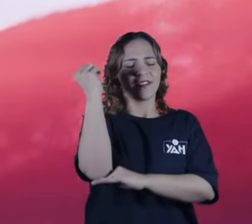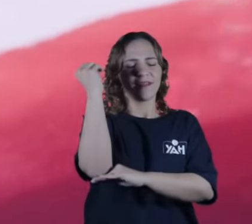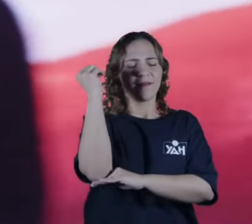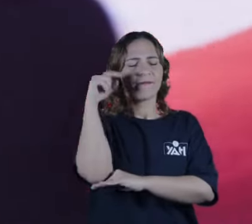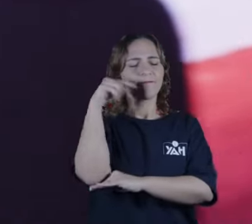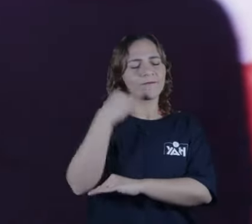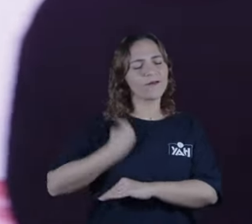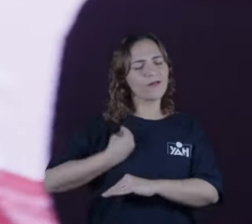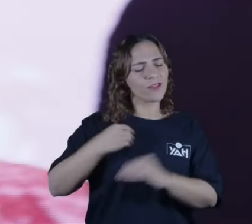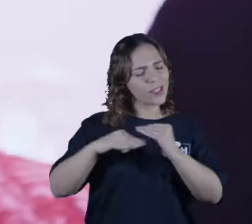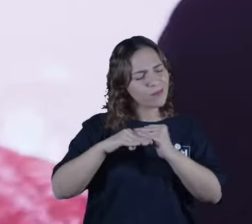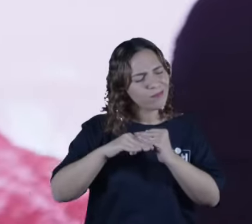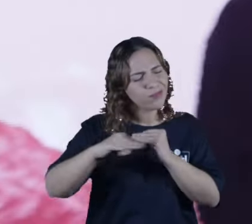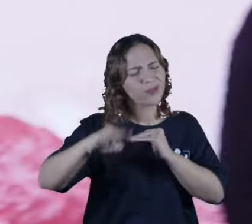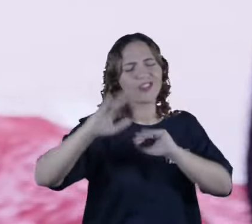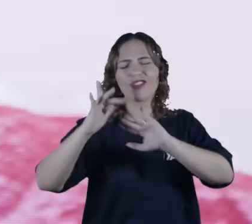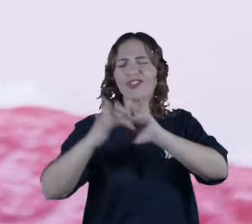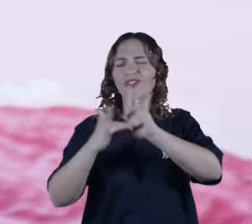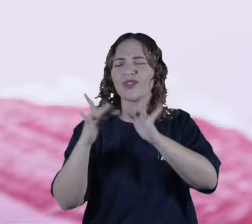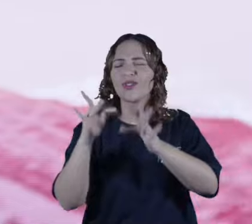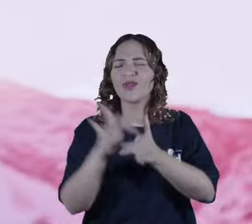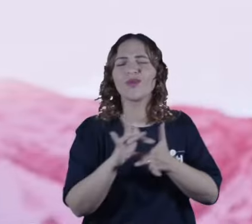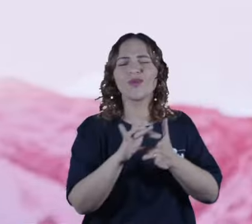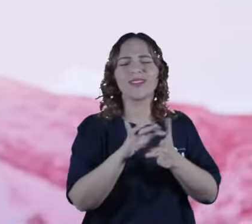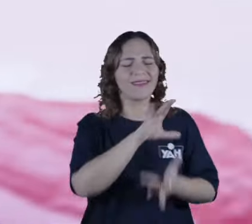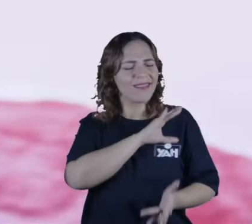Fundamento que é Cristo e a sua palavra.